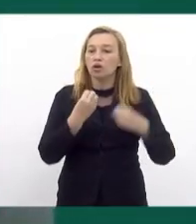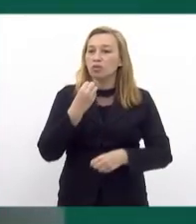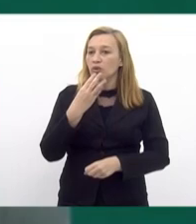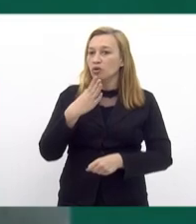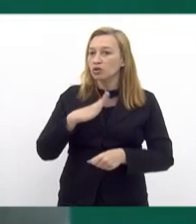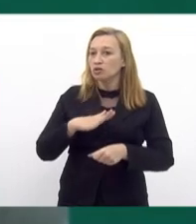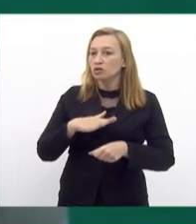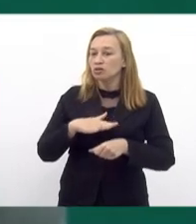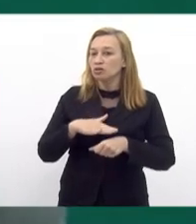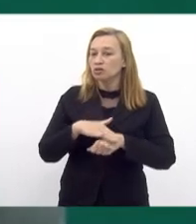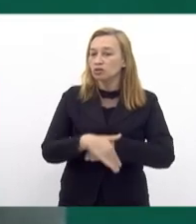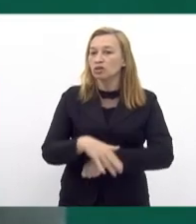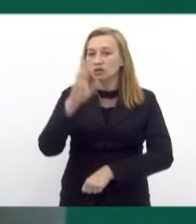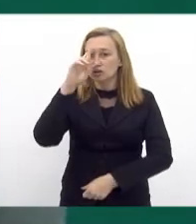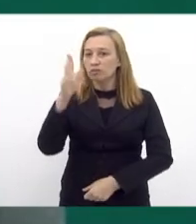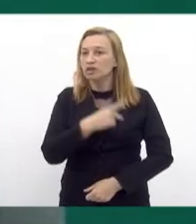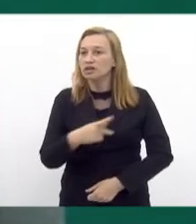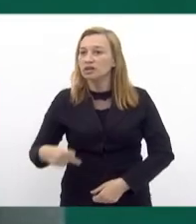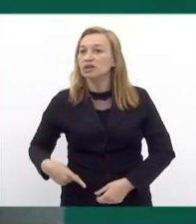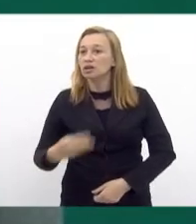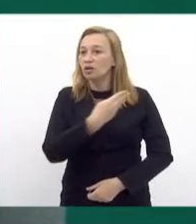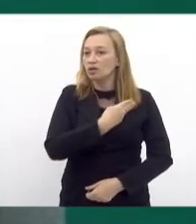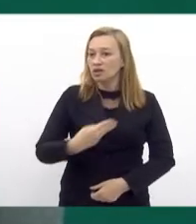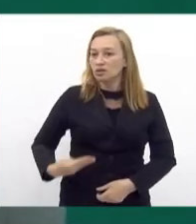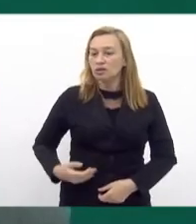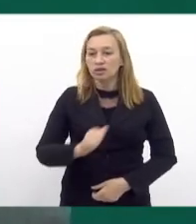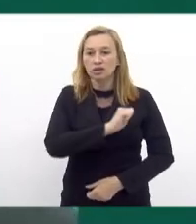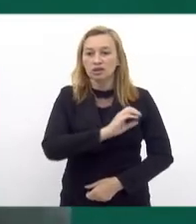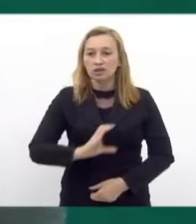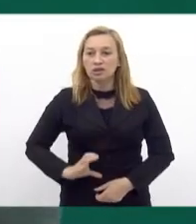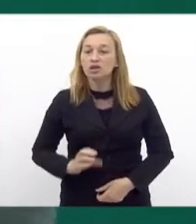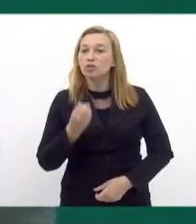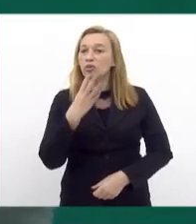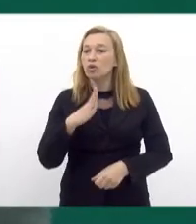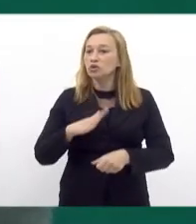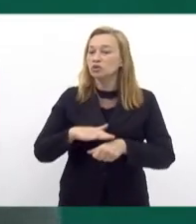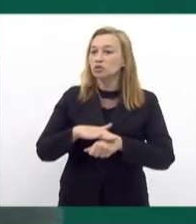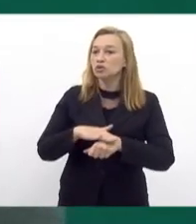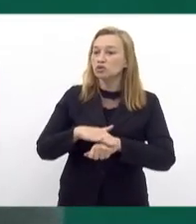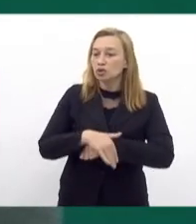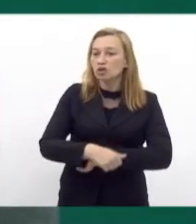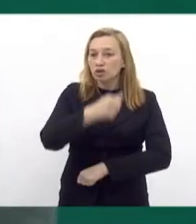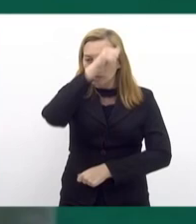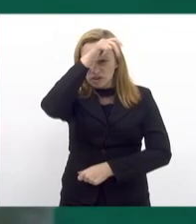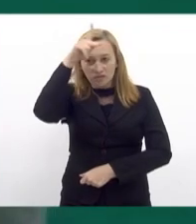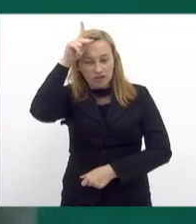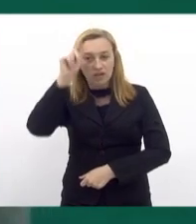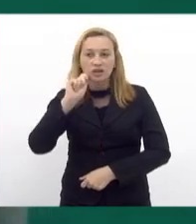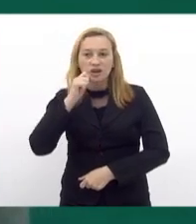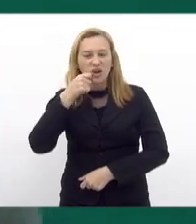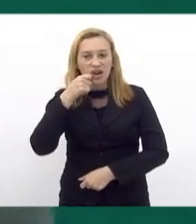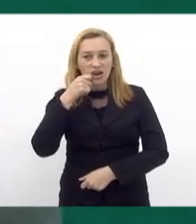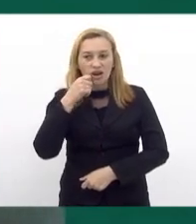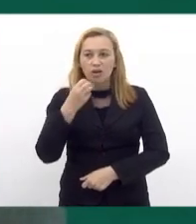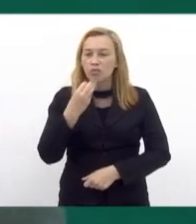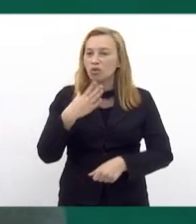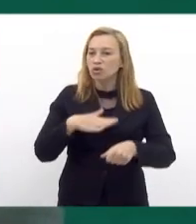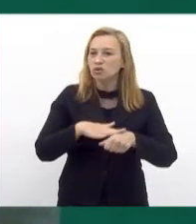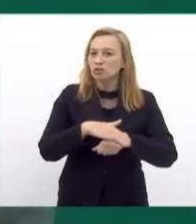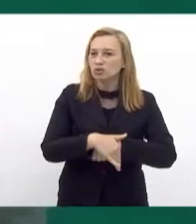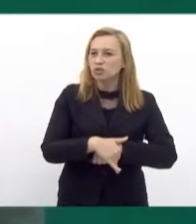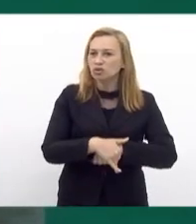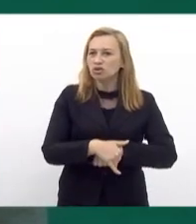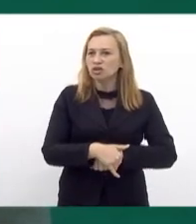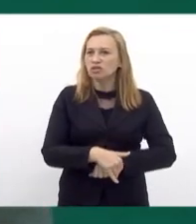governador André Siciliano. Boa noite, prefeito Eduardo Paes. Boa noite,